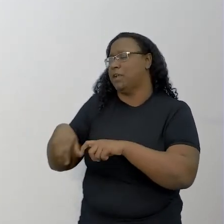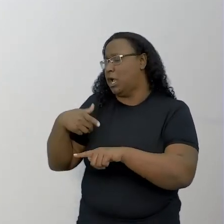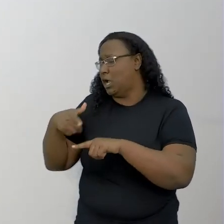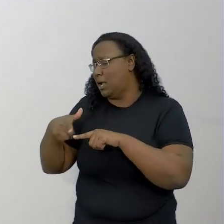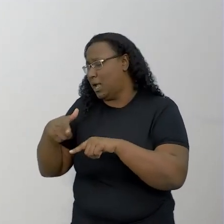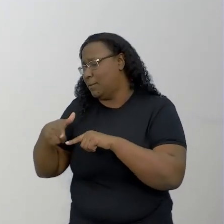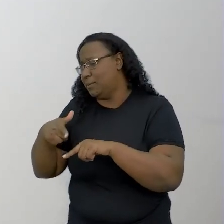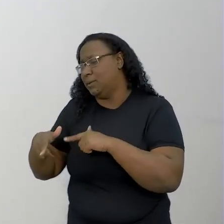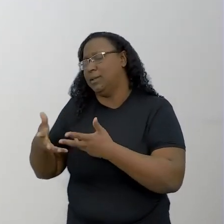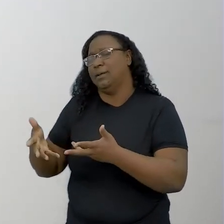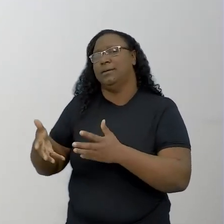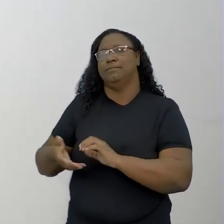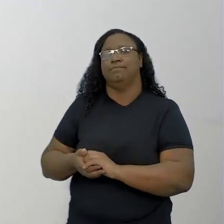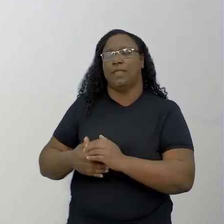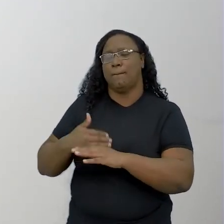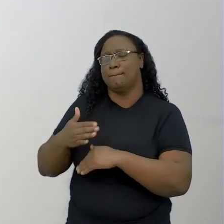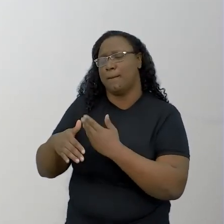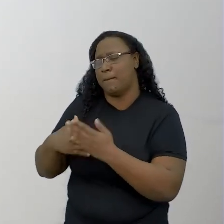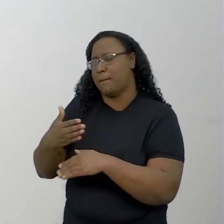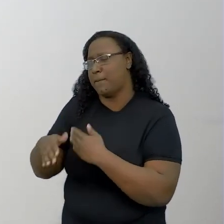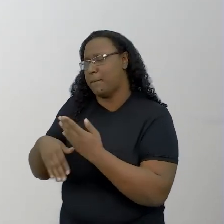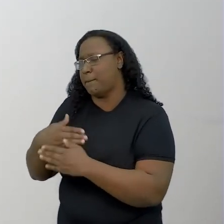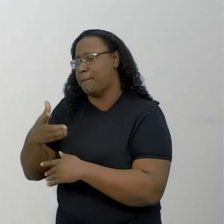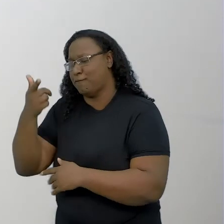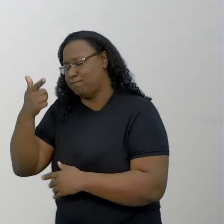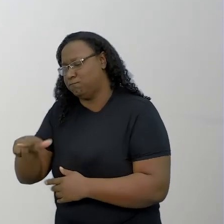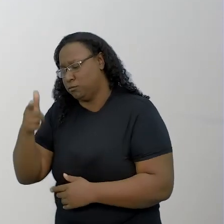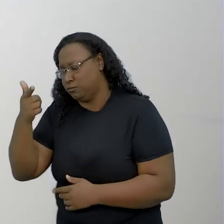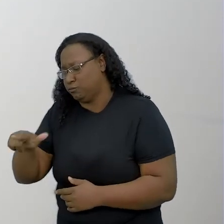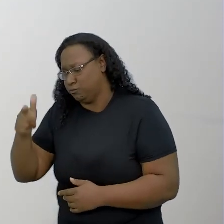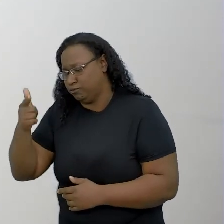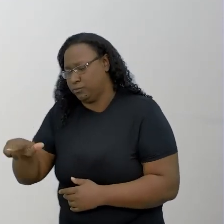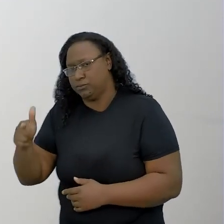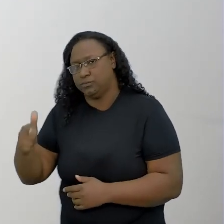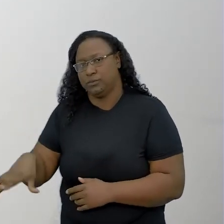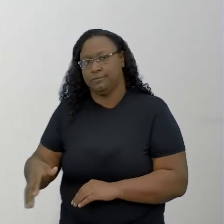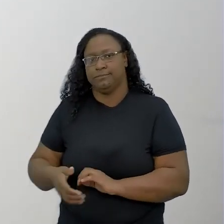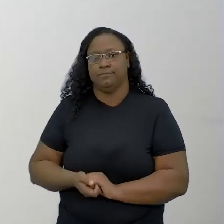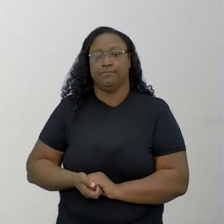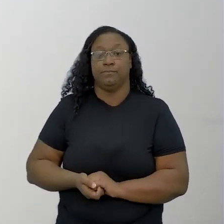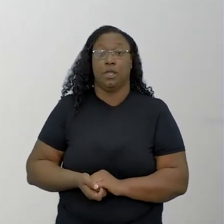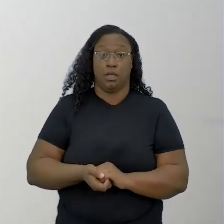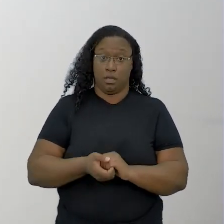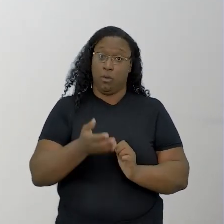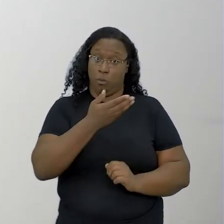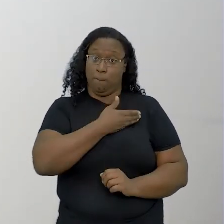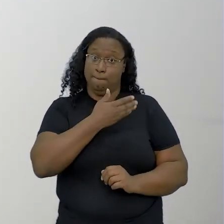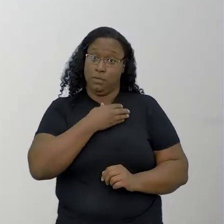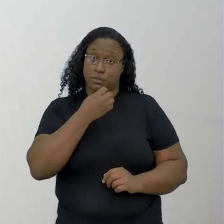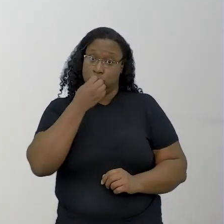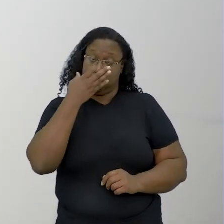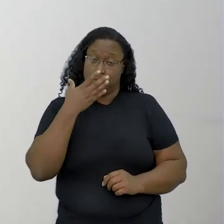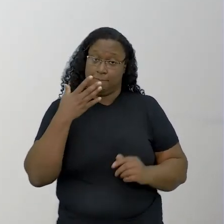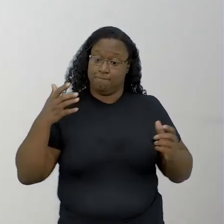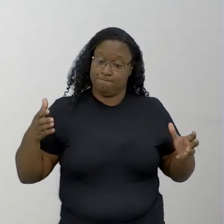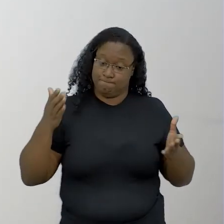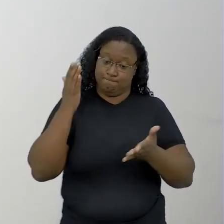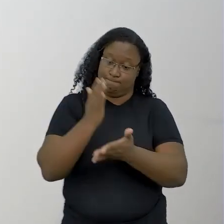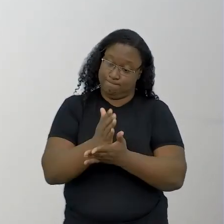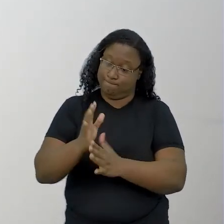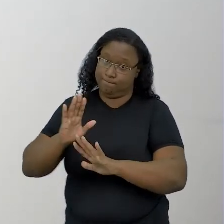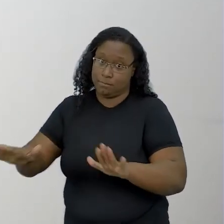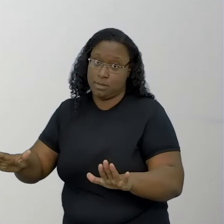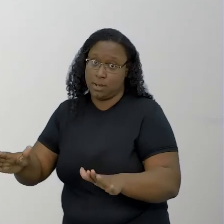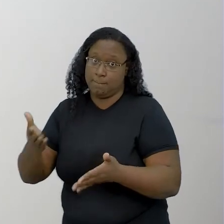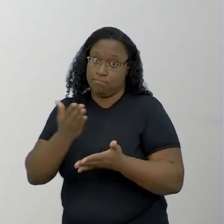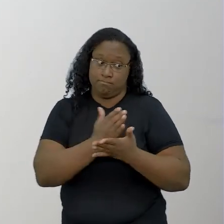trabalhar, e aí esse ciclo se repete. Amigos do Bem vem para tentar romper isso. De que forma? Projetos contínuos de